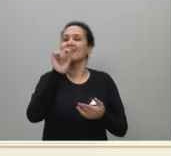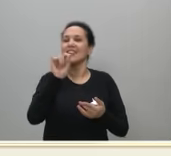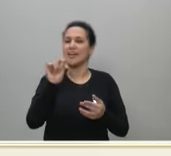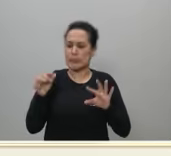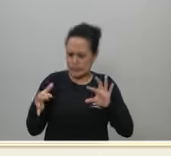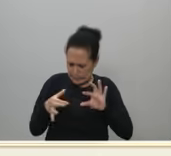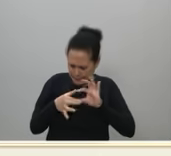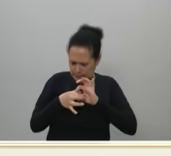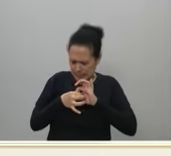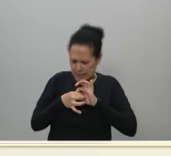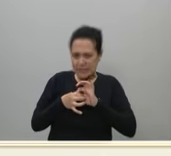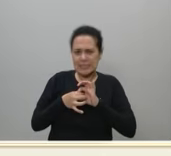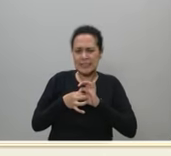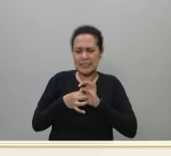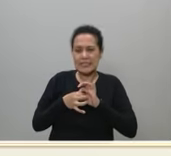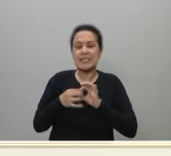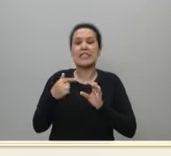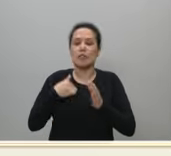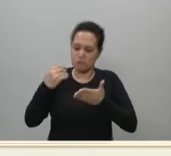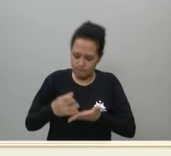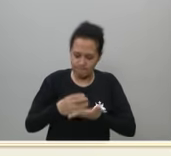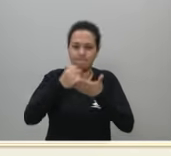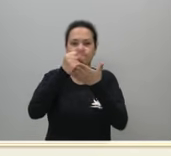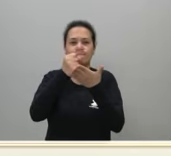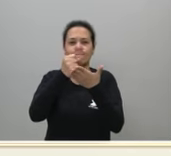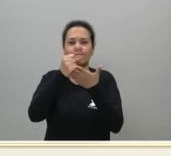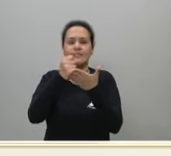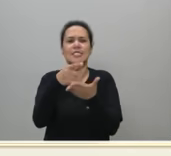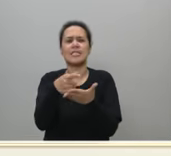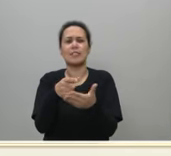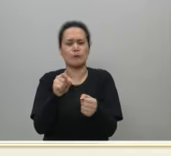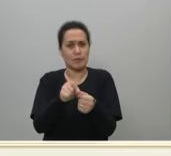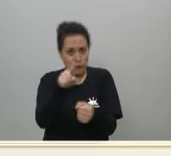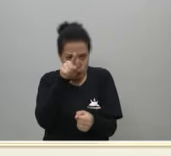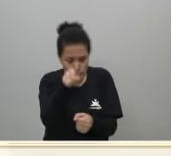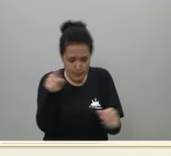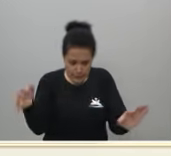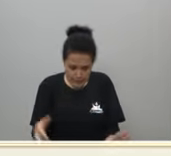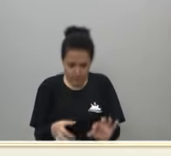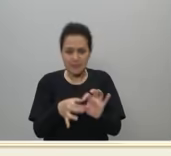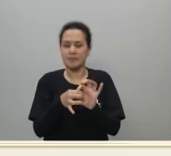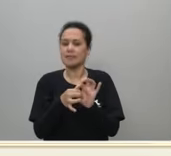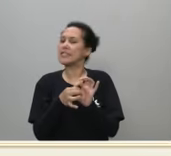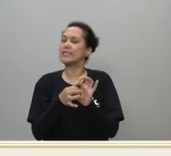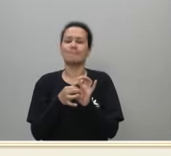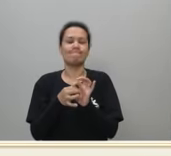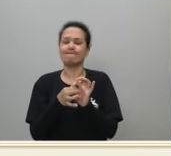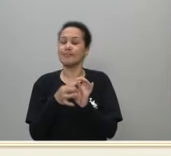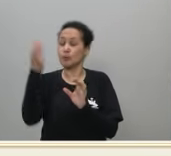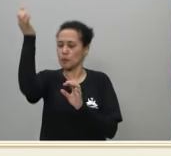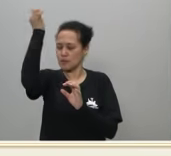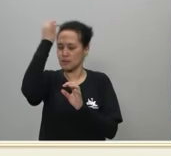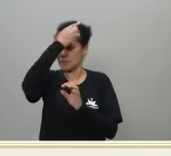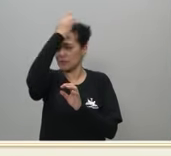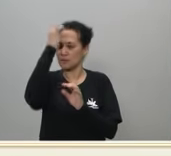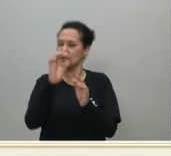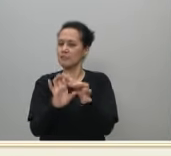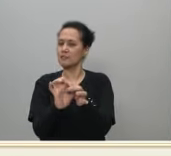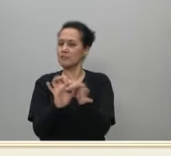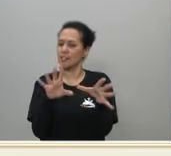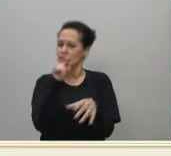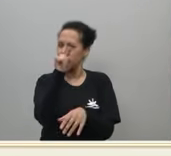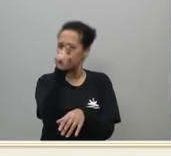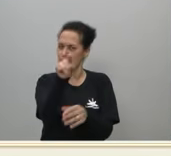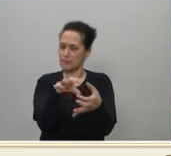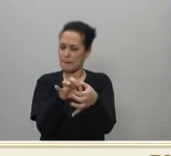eu o mantenho unido, eu não o deixo escapar da mão do Senhor, defensor e